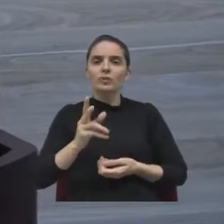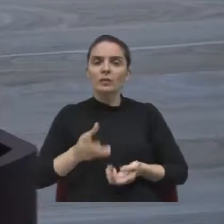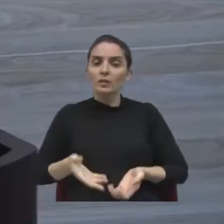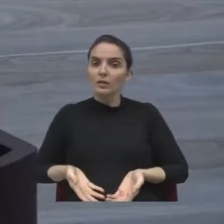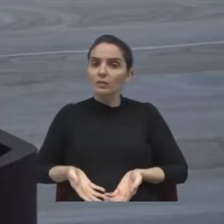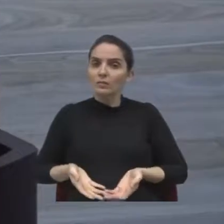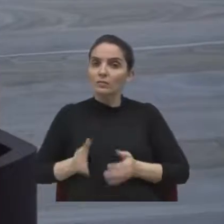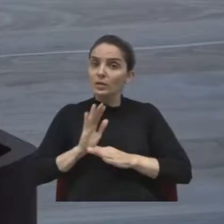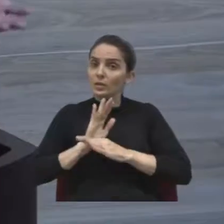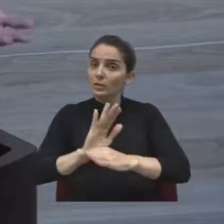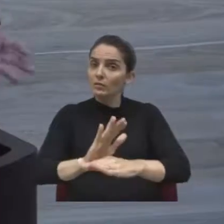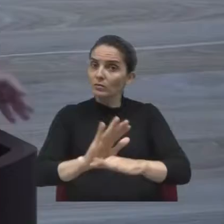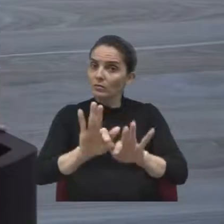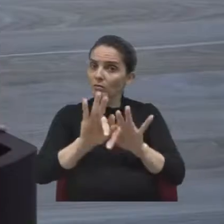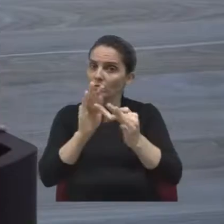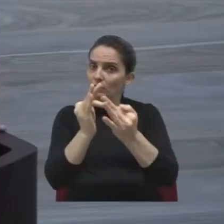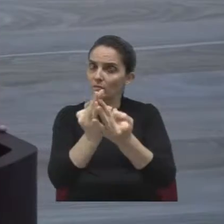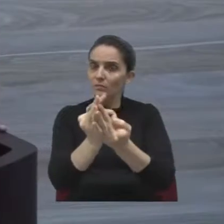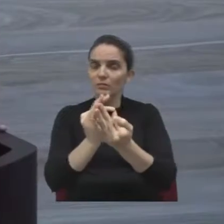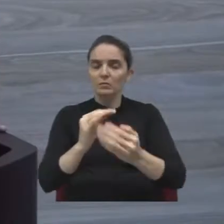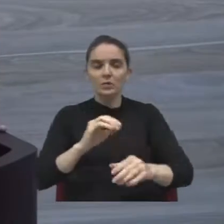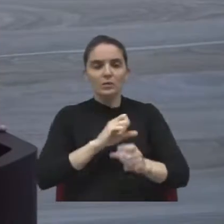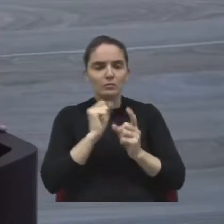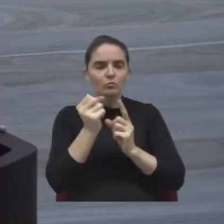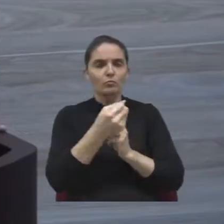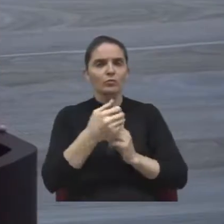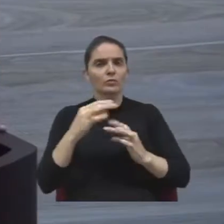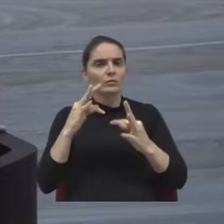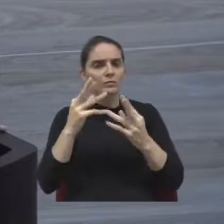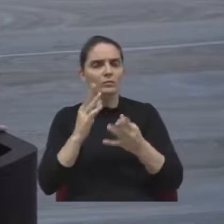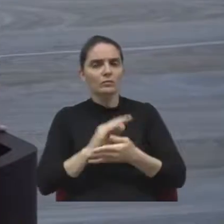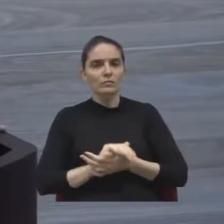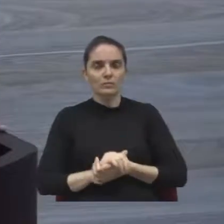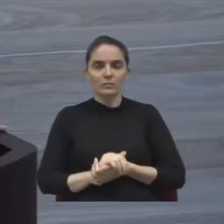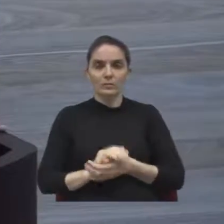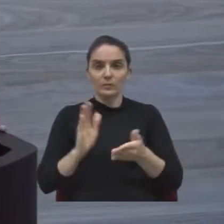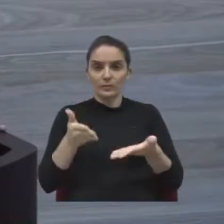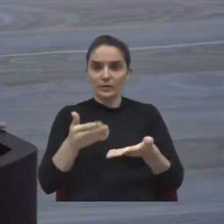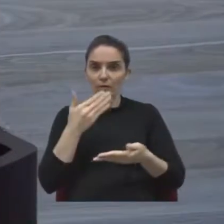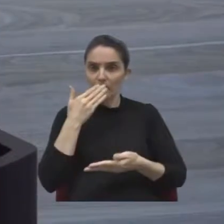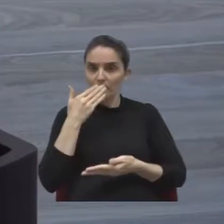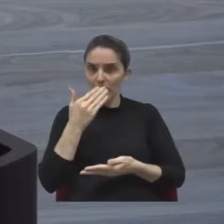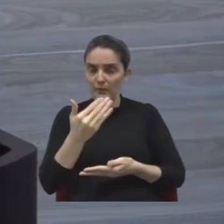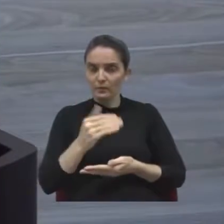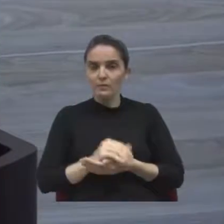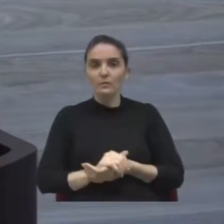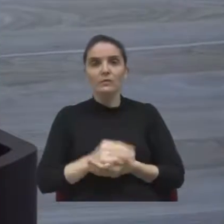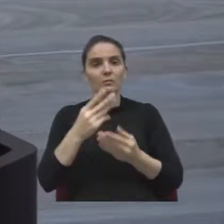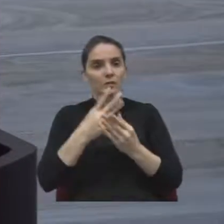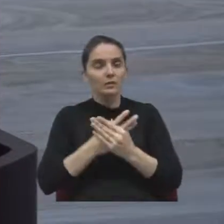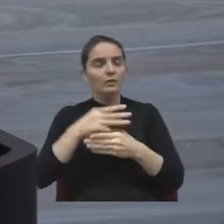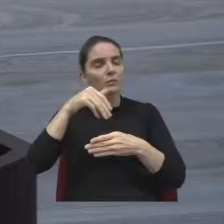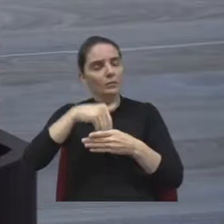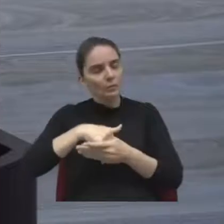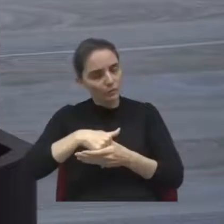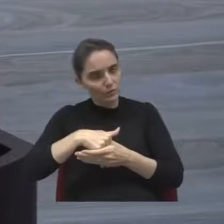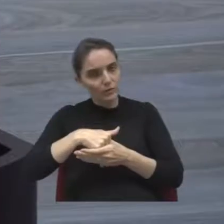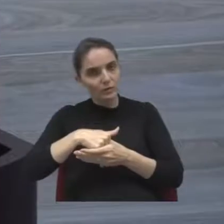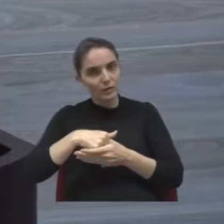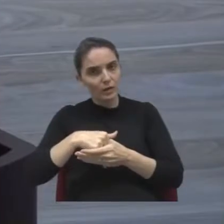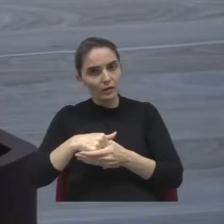Então, nada mais justo do que solicitar a essa casa a votação para a criação dessa